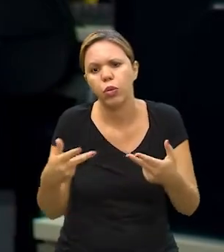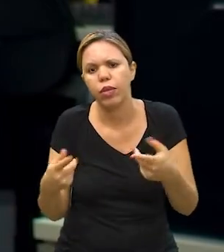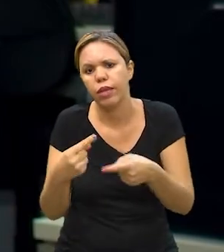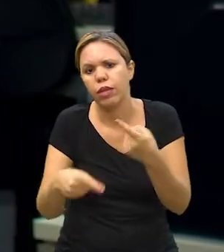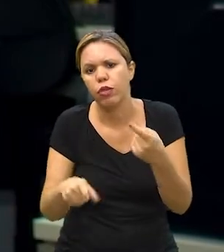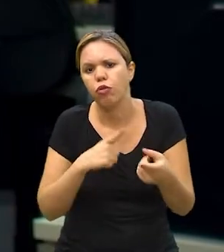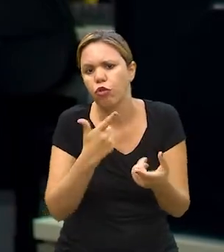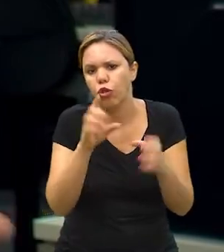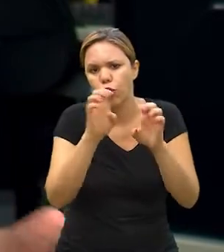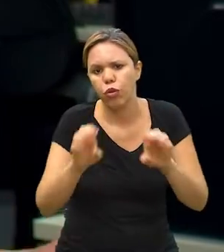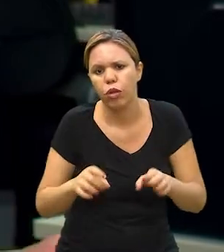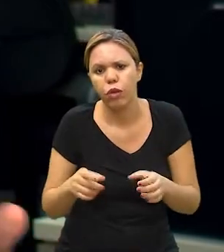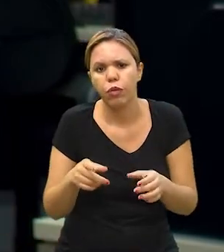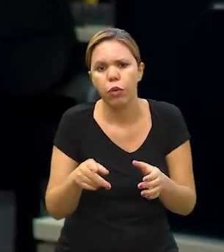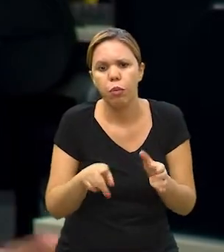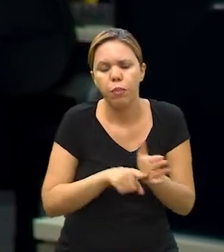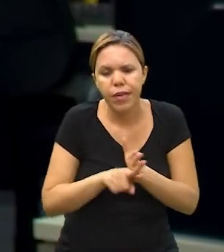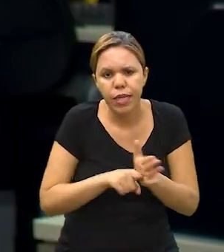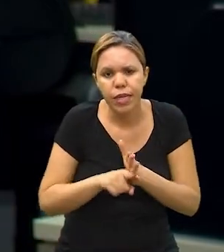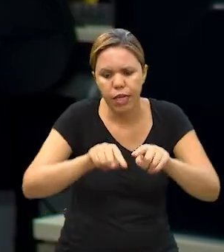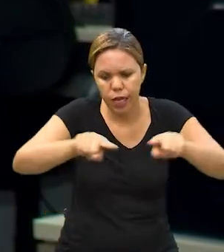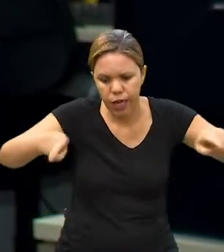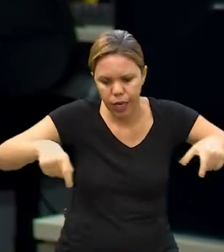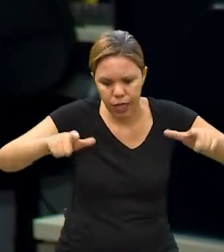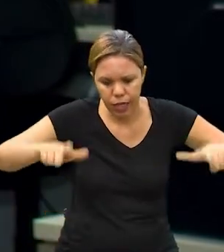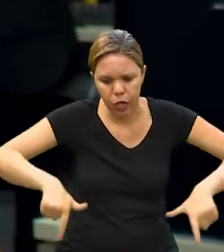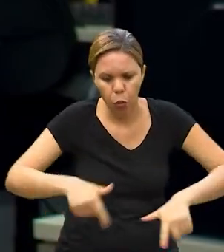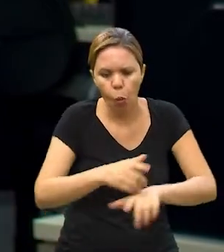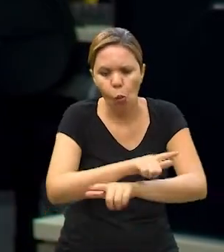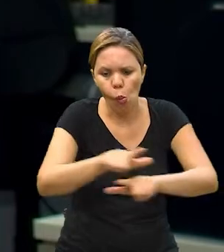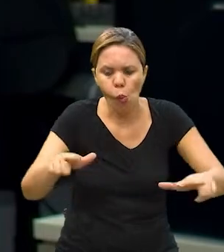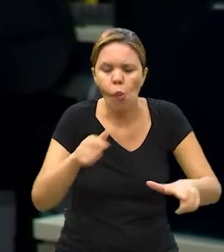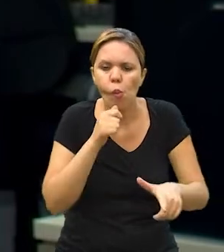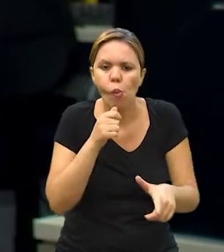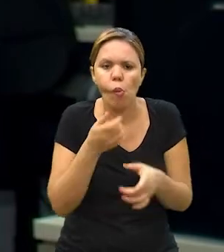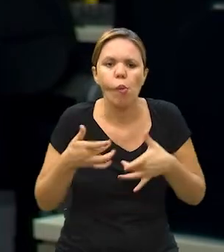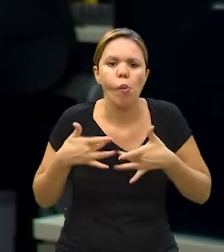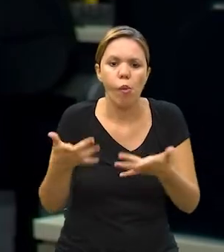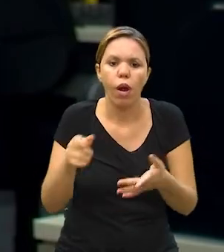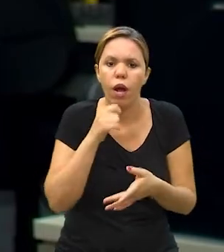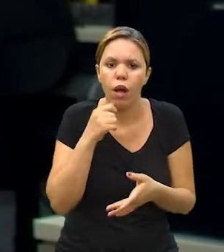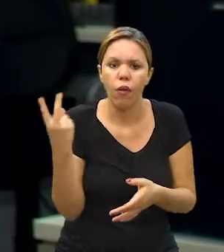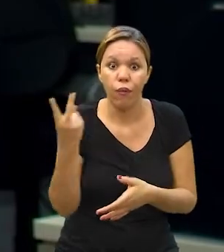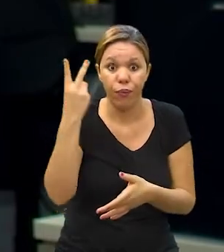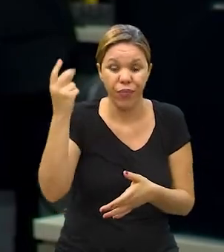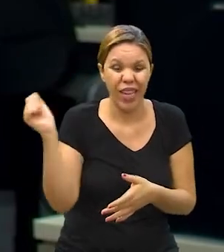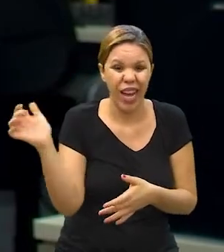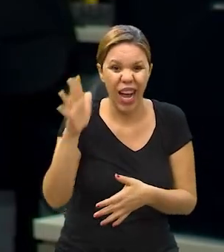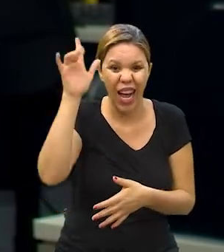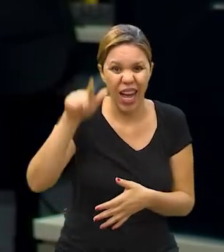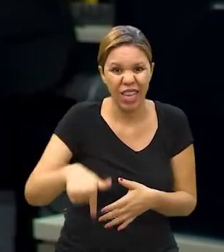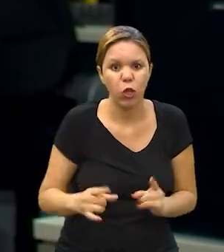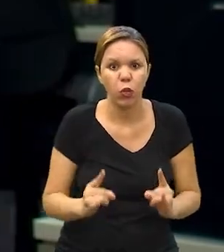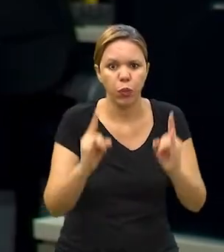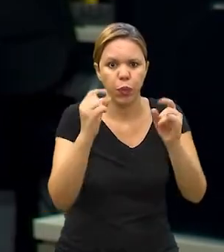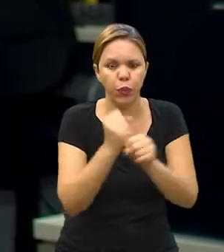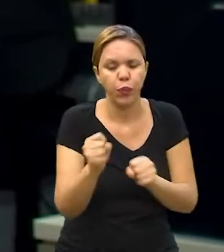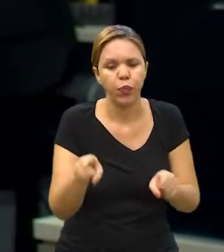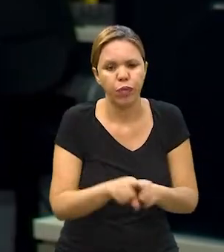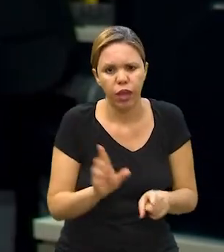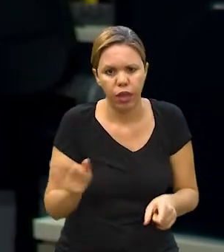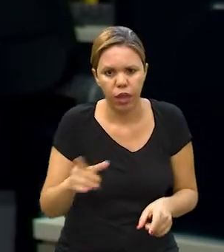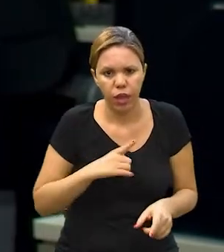atrás de terreno, porque também terreno naquele momento ainda não estava dado, não estava certo, né? E o terreno constitui um valor alto desse tipo de empreendimento. Então já